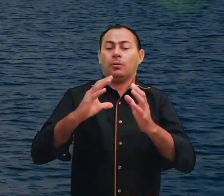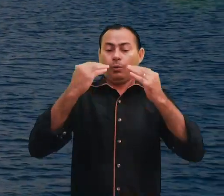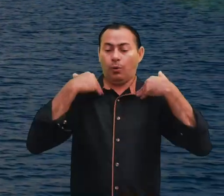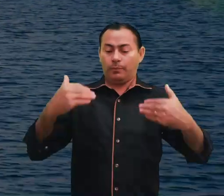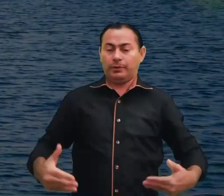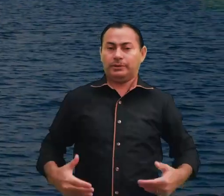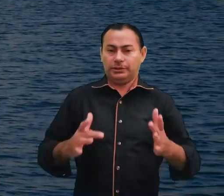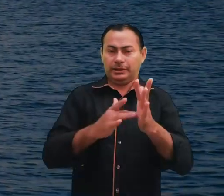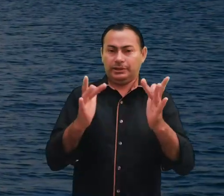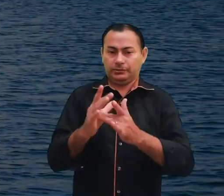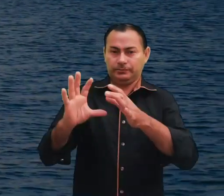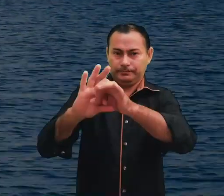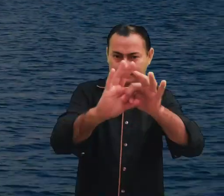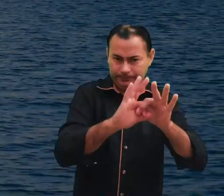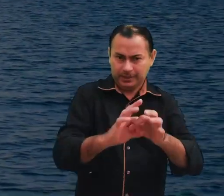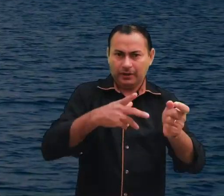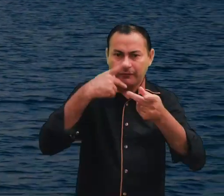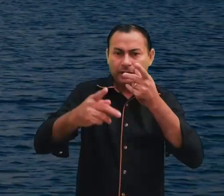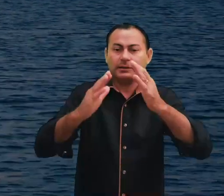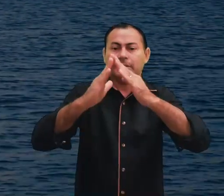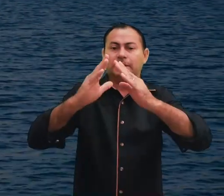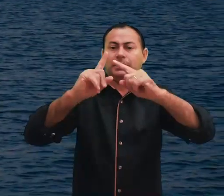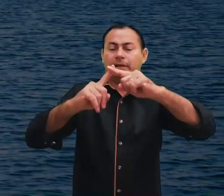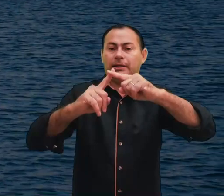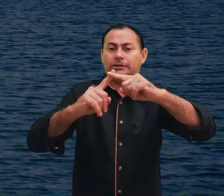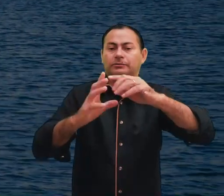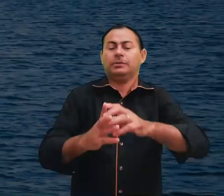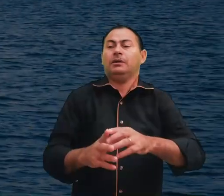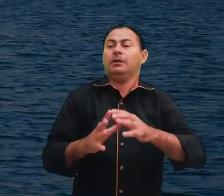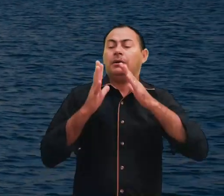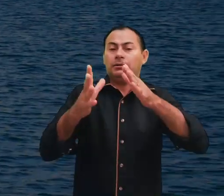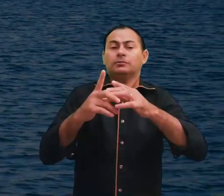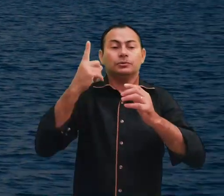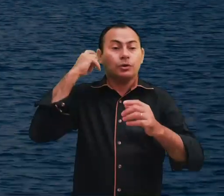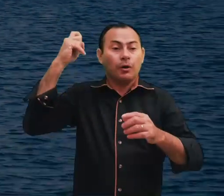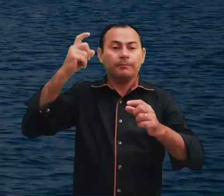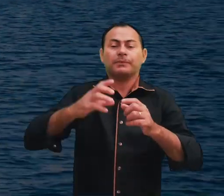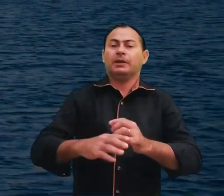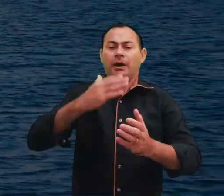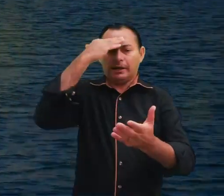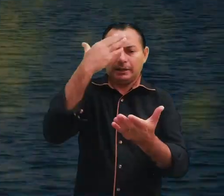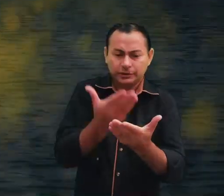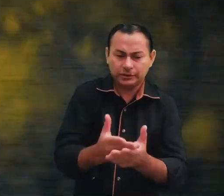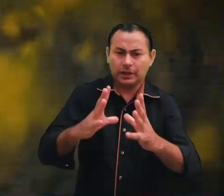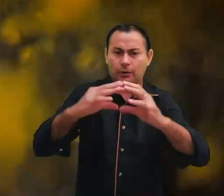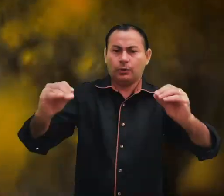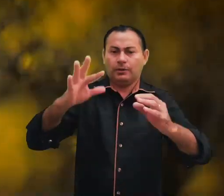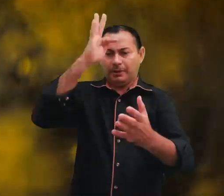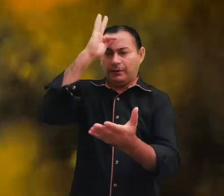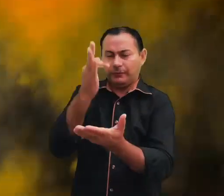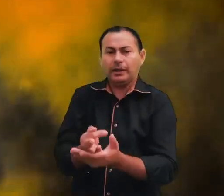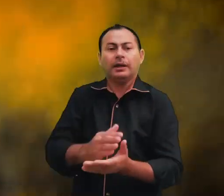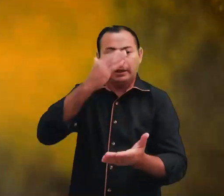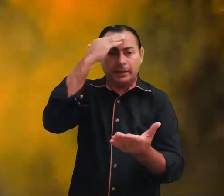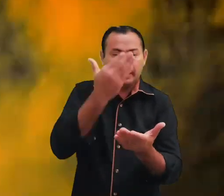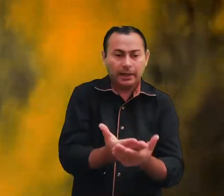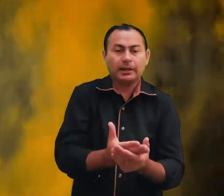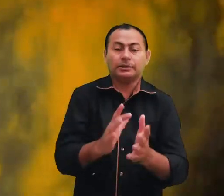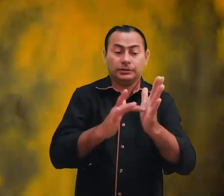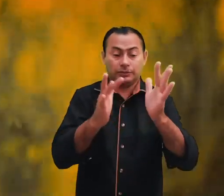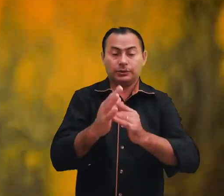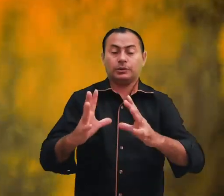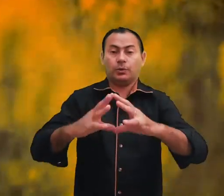reunido. Isso precisa ser dito nas igrejas em alto e bom som. Eu creio na cura pela fé. Creio que Deus